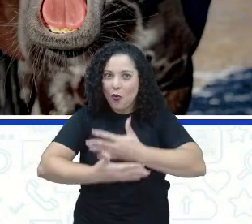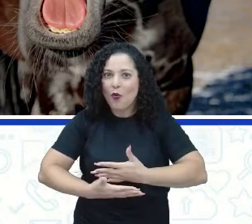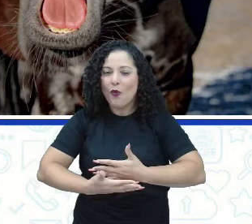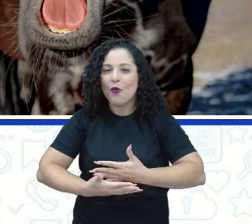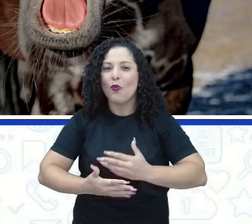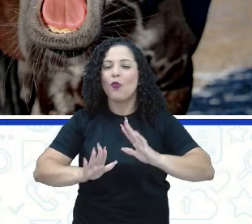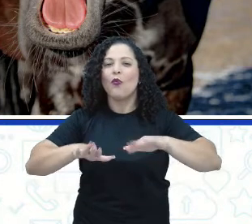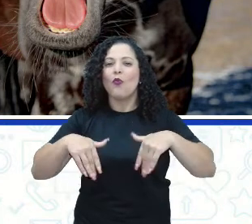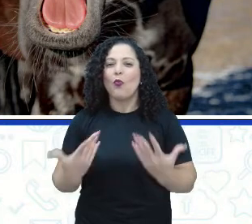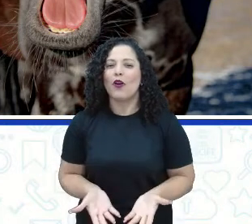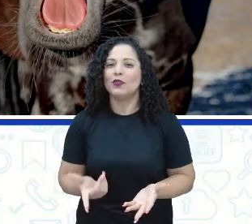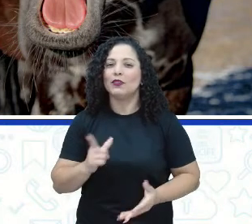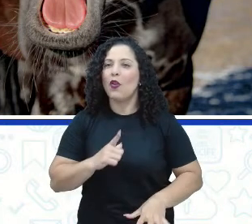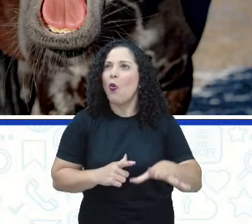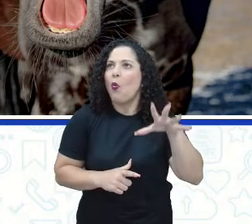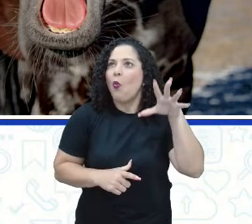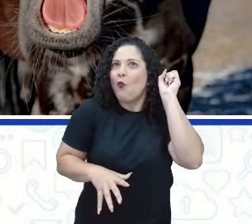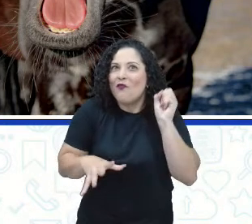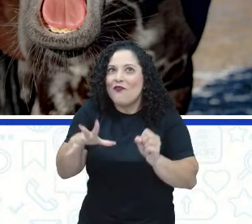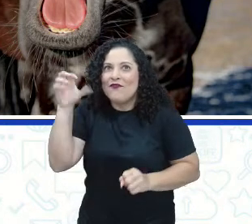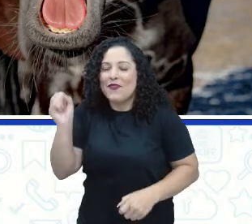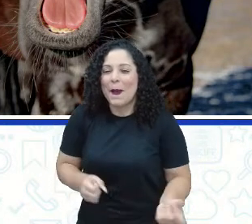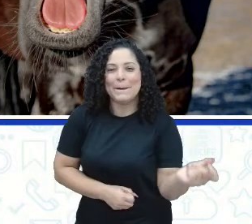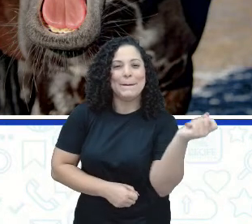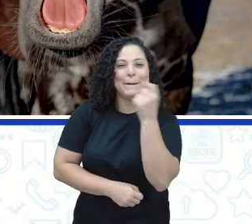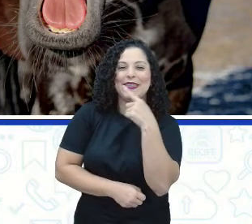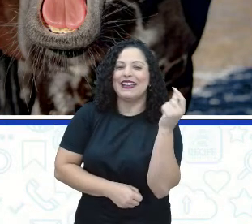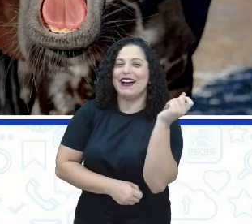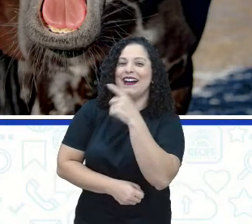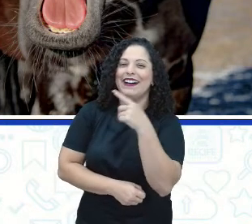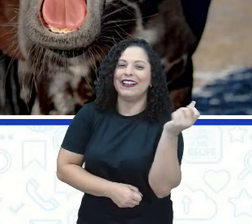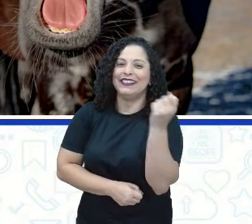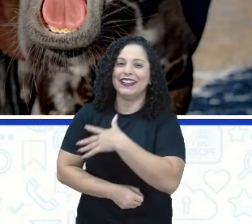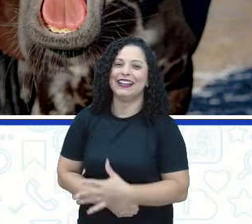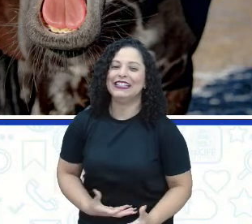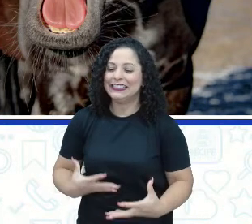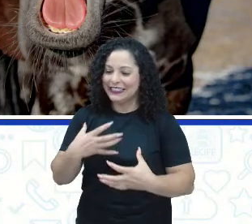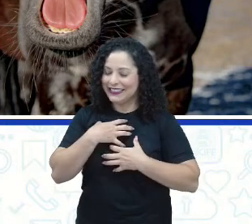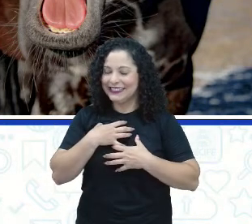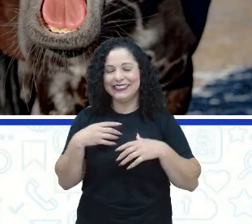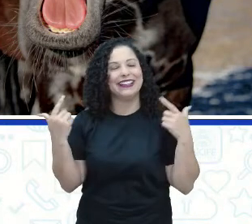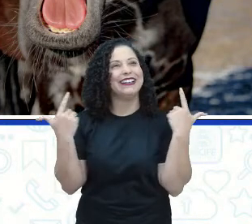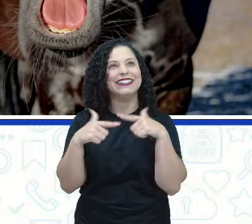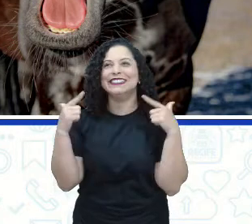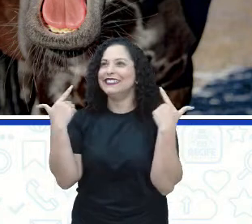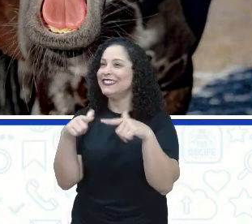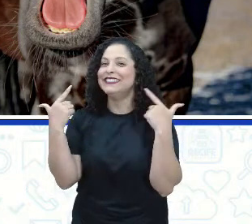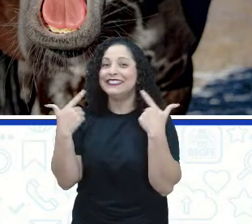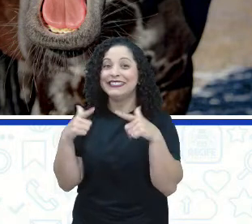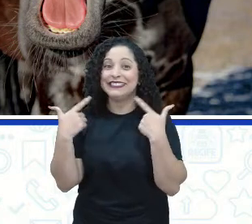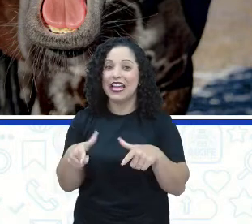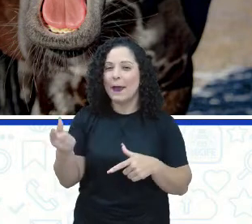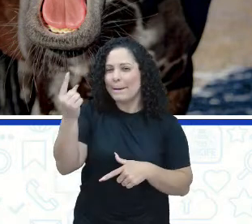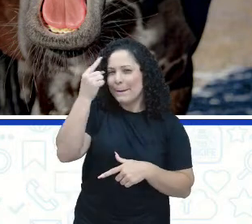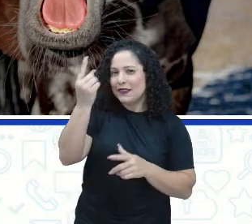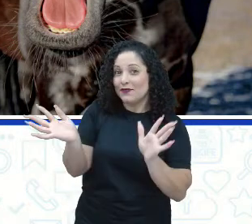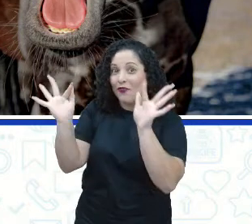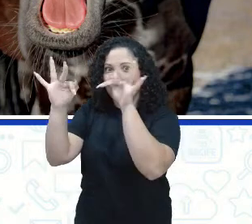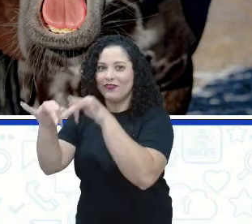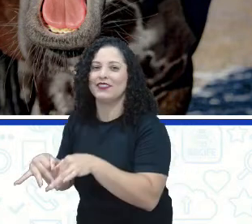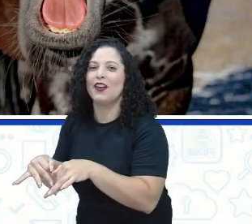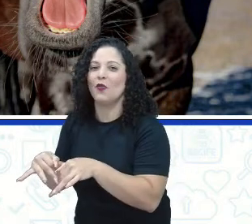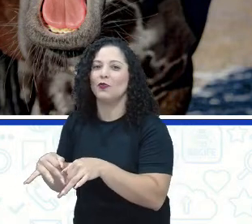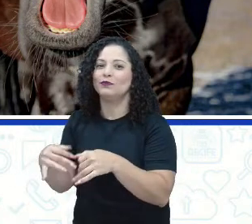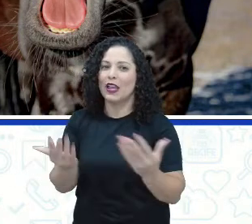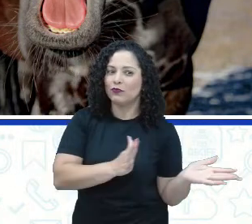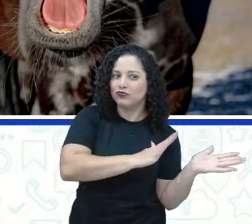começa a ouvir uma anedota ou uma piada, a gente tende a supor o final,